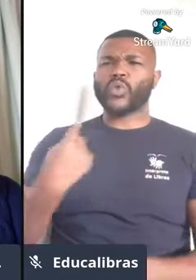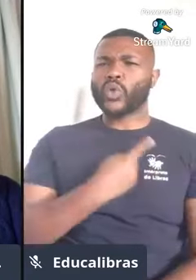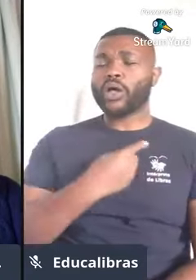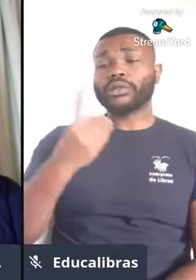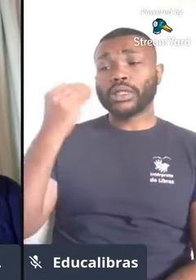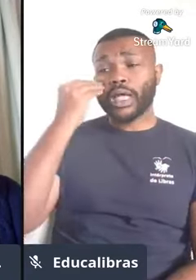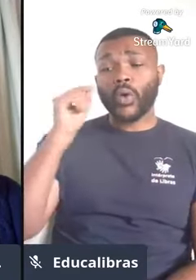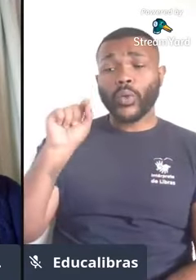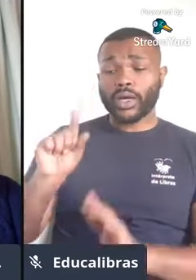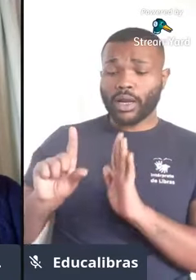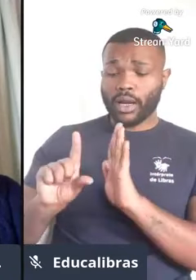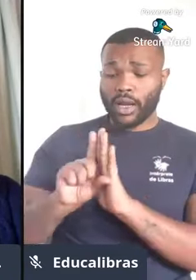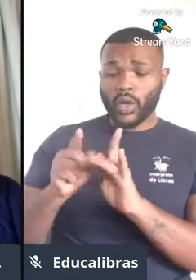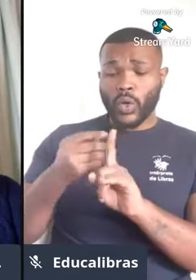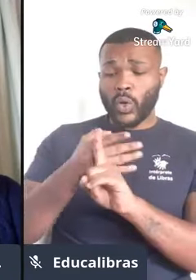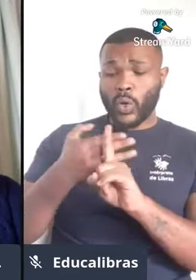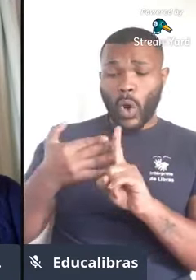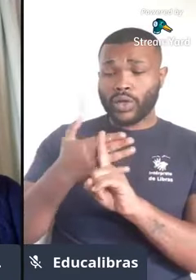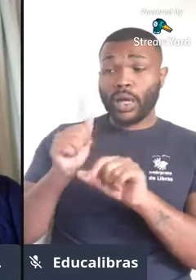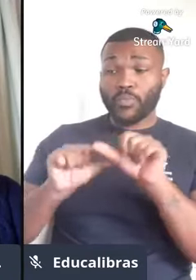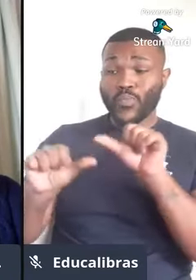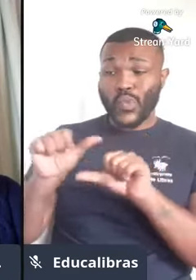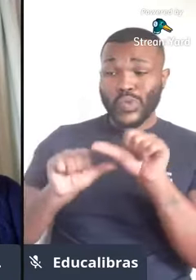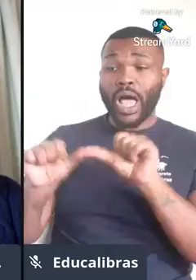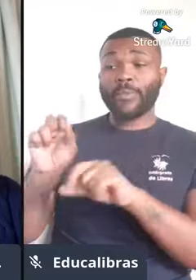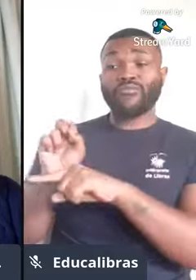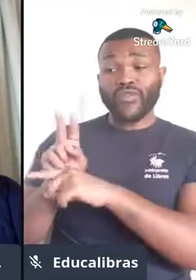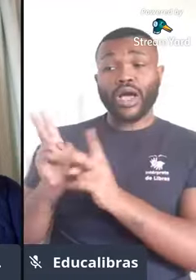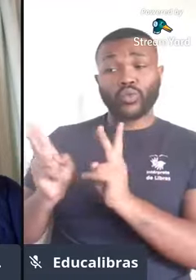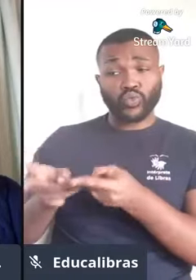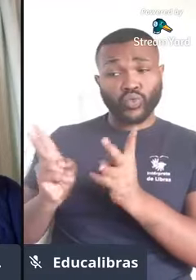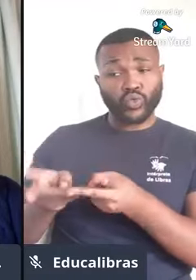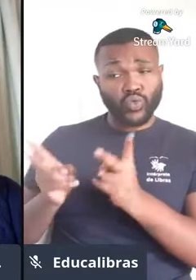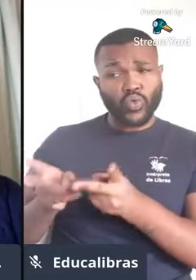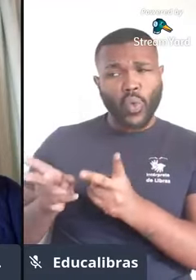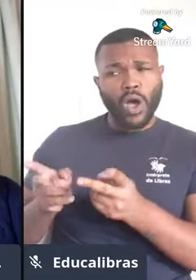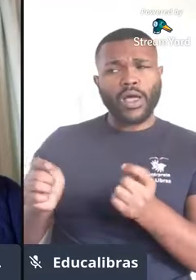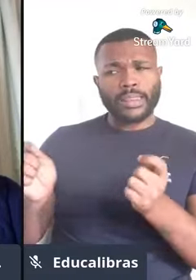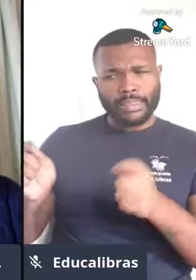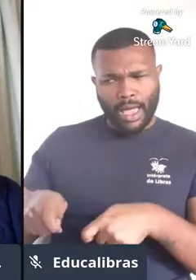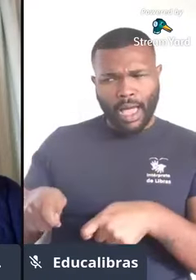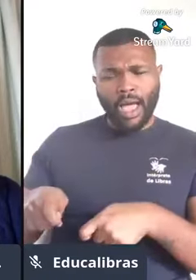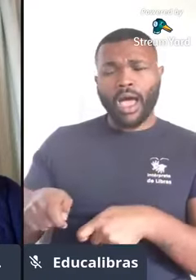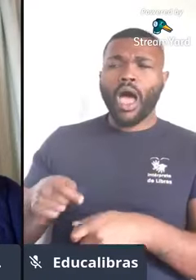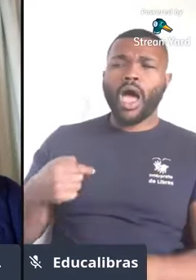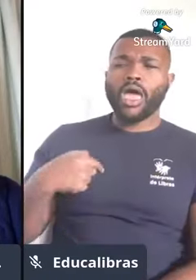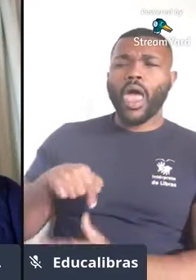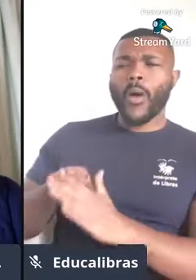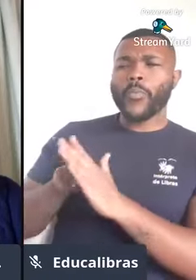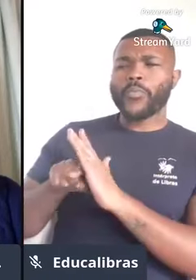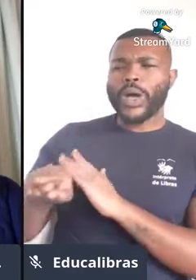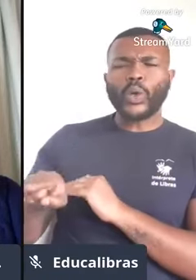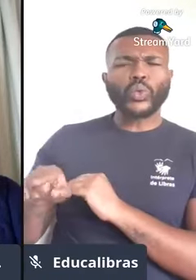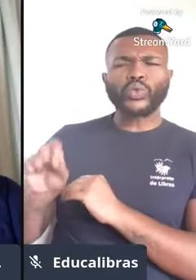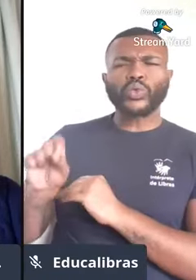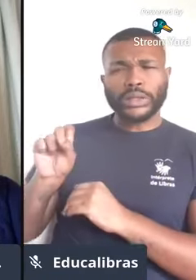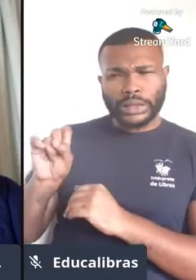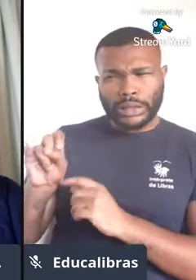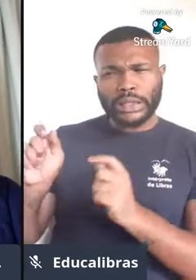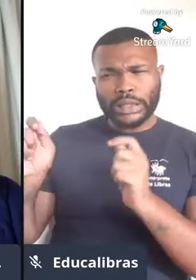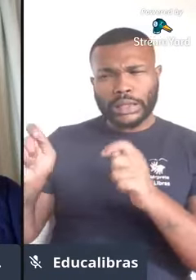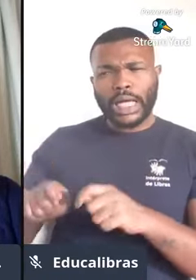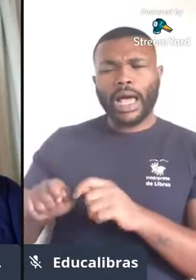cotas sem esvaziá-la. Nesse sentido, que mudanças você implementaria na lei de